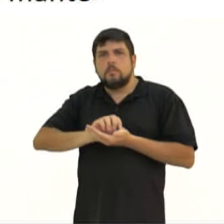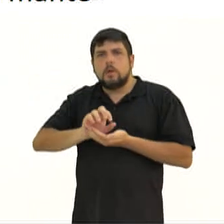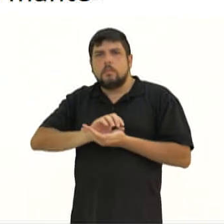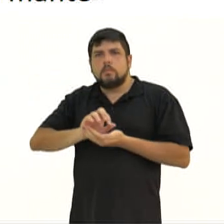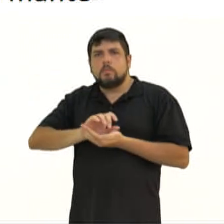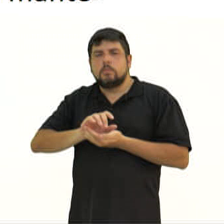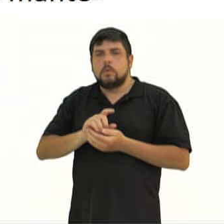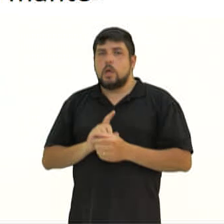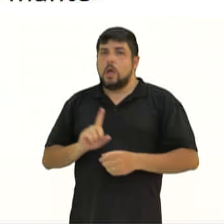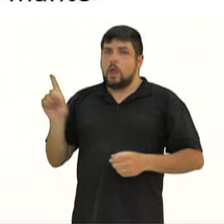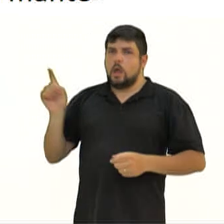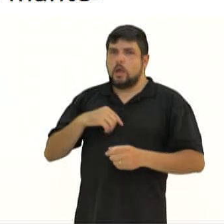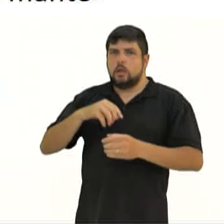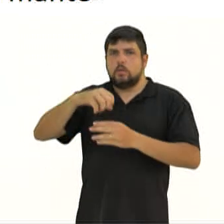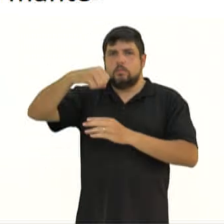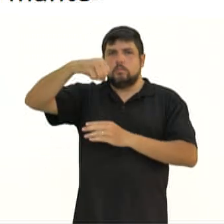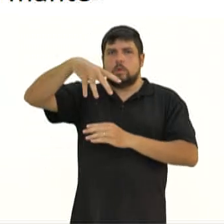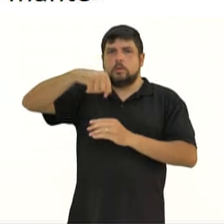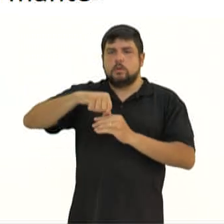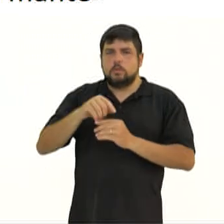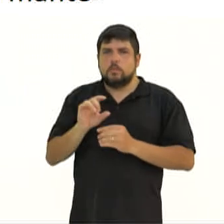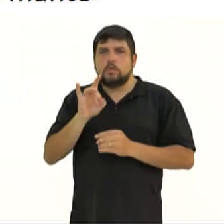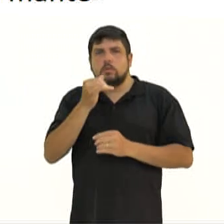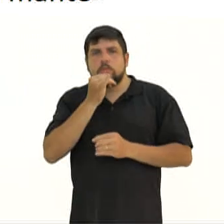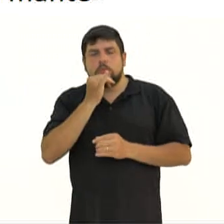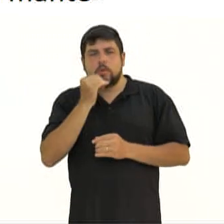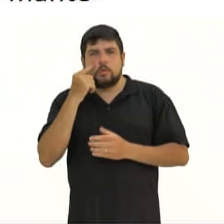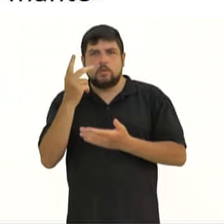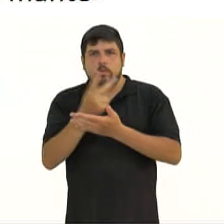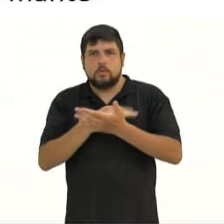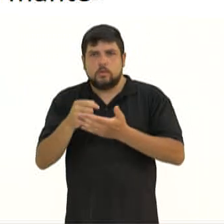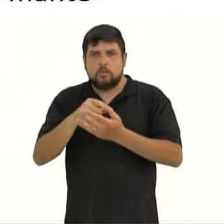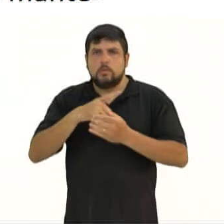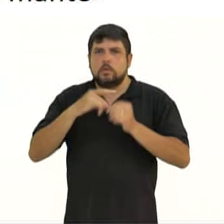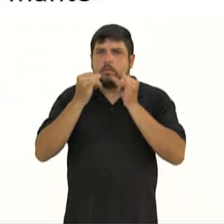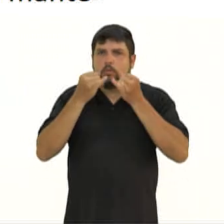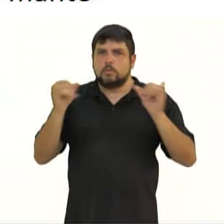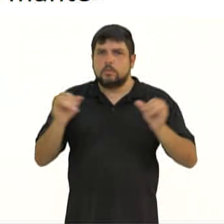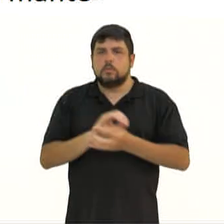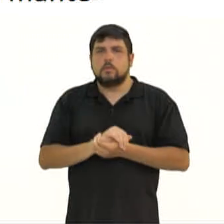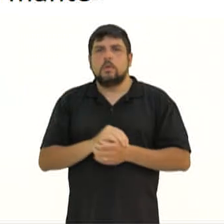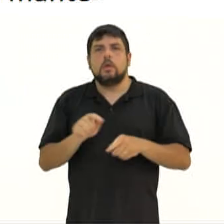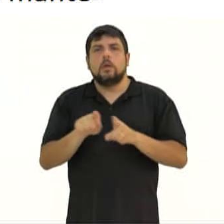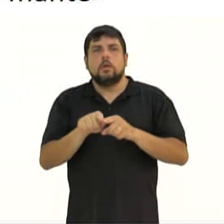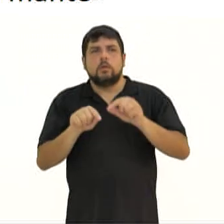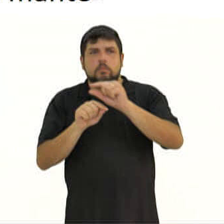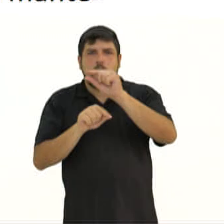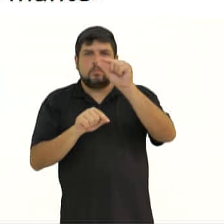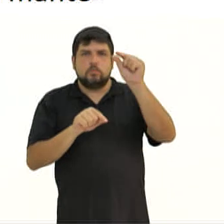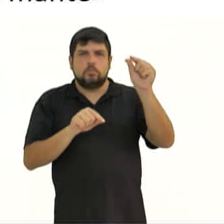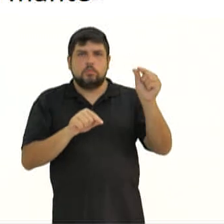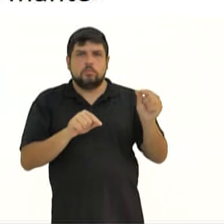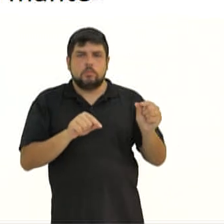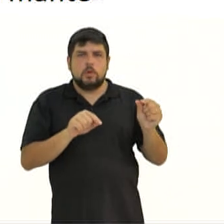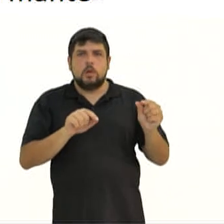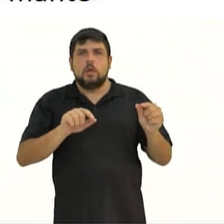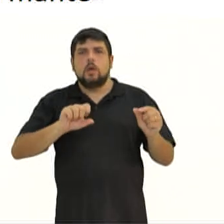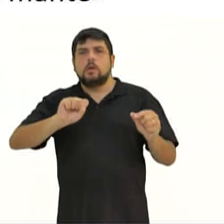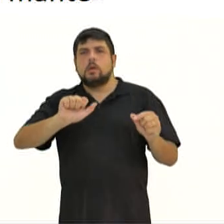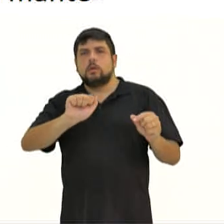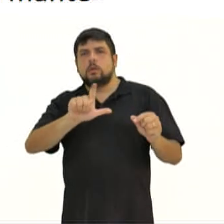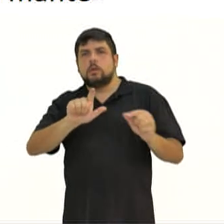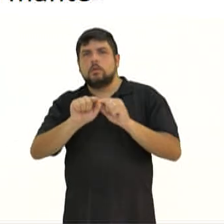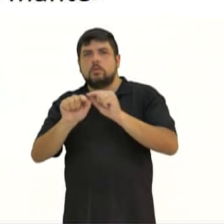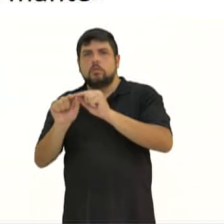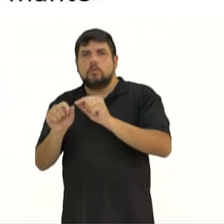da lâmpada para mostrar que passando por aqui vai acender, né, tem a energia, e a ponte salina aqui para que os íons